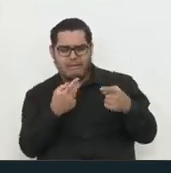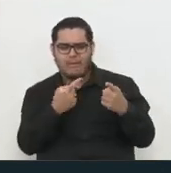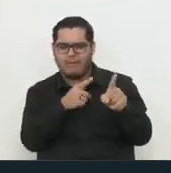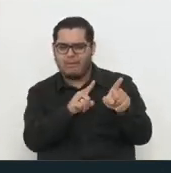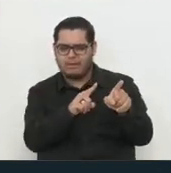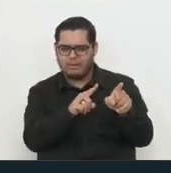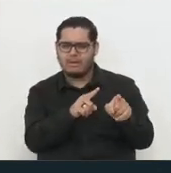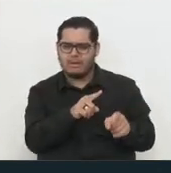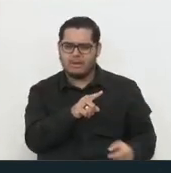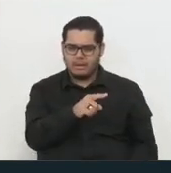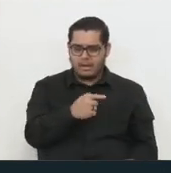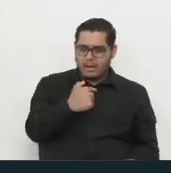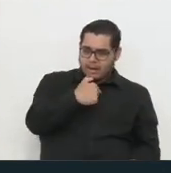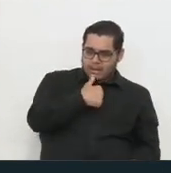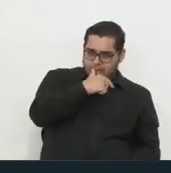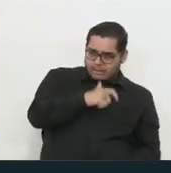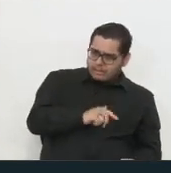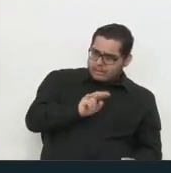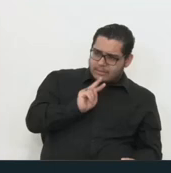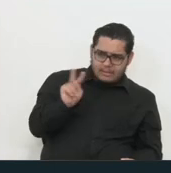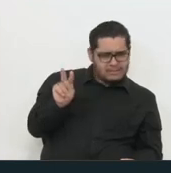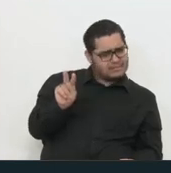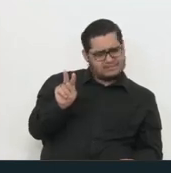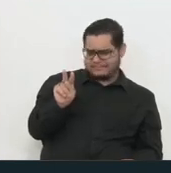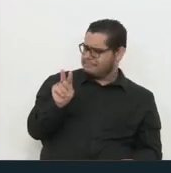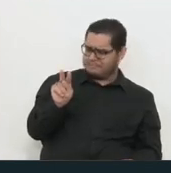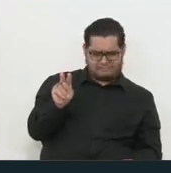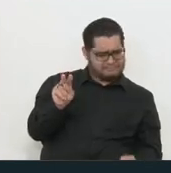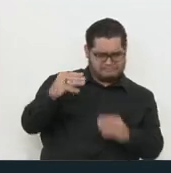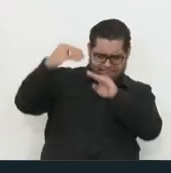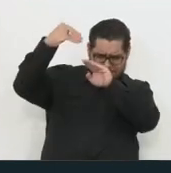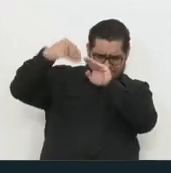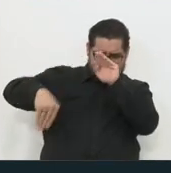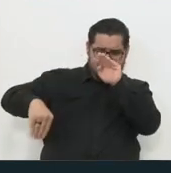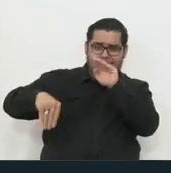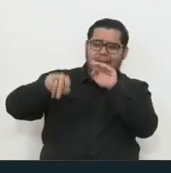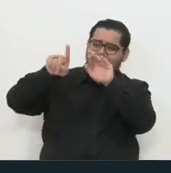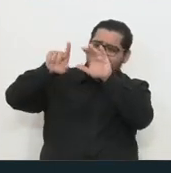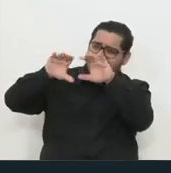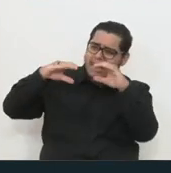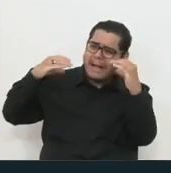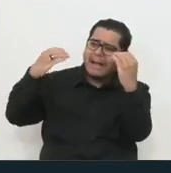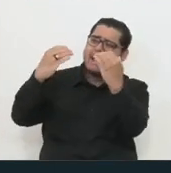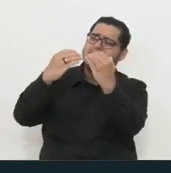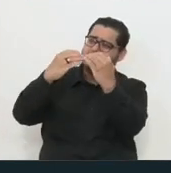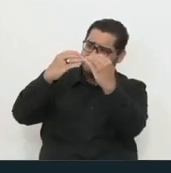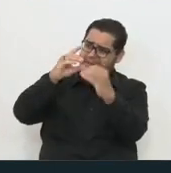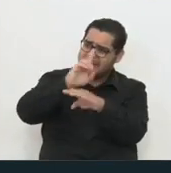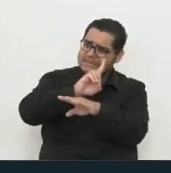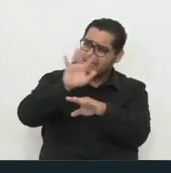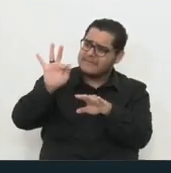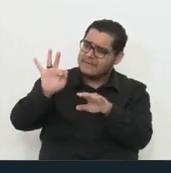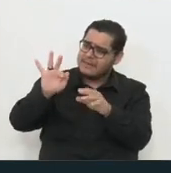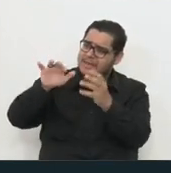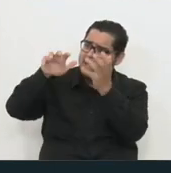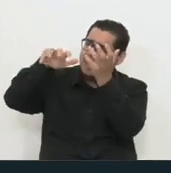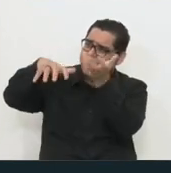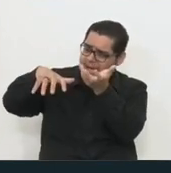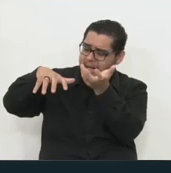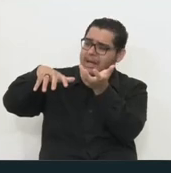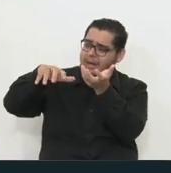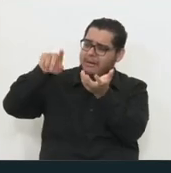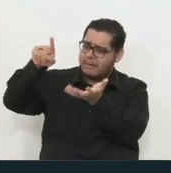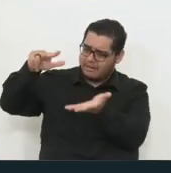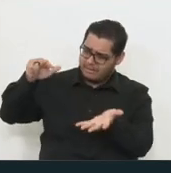repúdio considerando que o plenário da câmara federal não é e nunca será um local para discursos